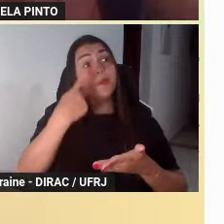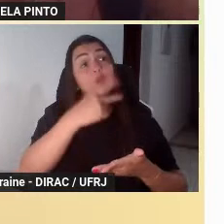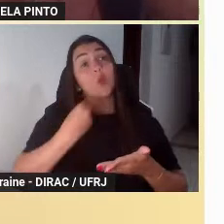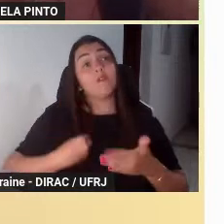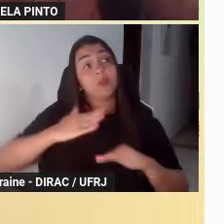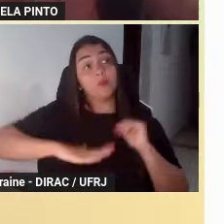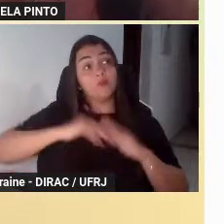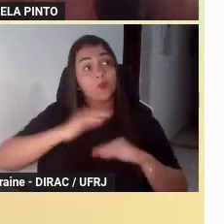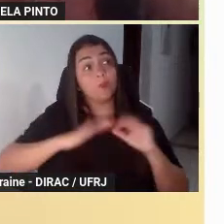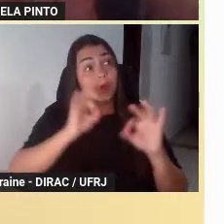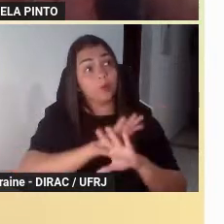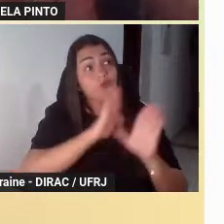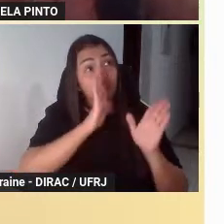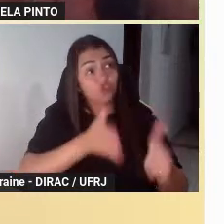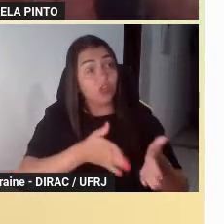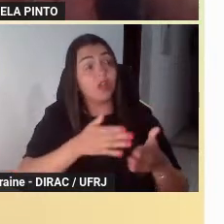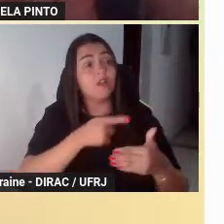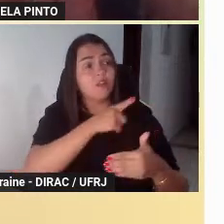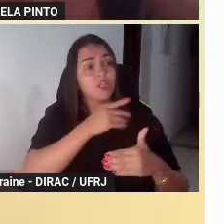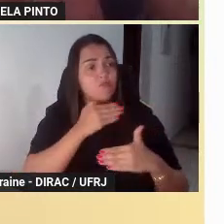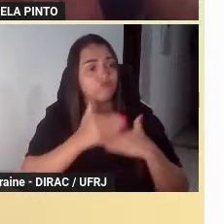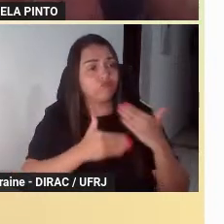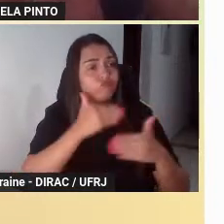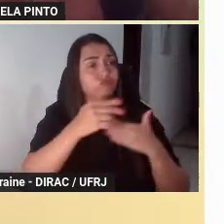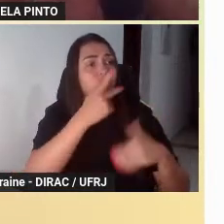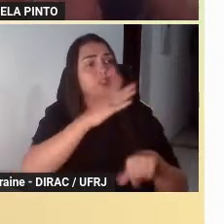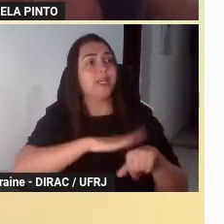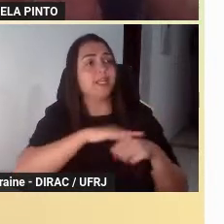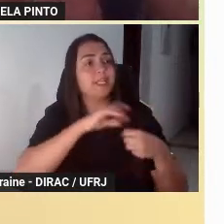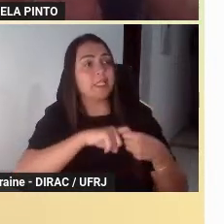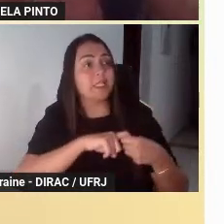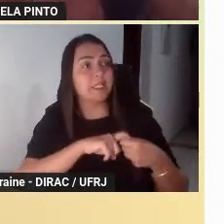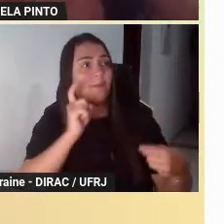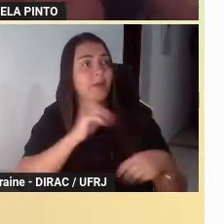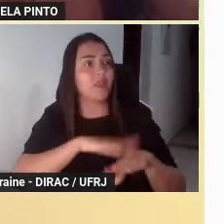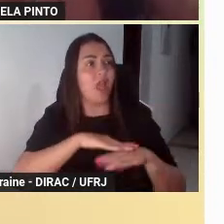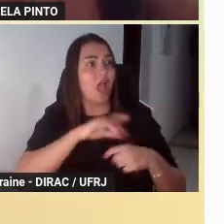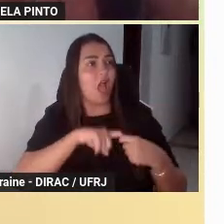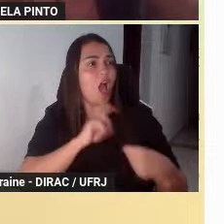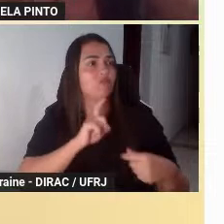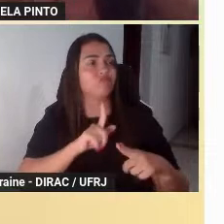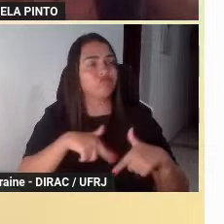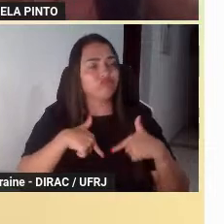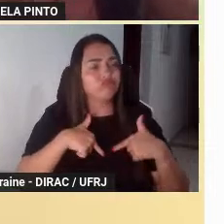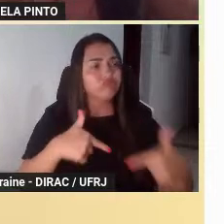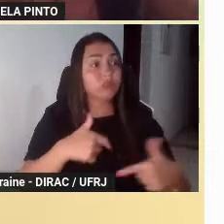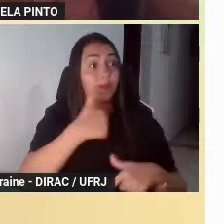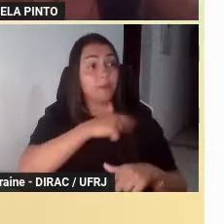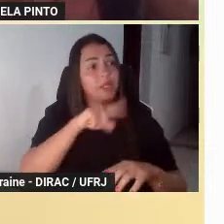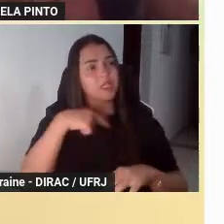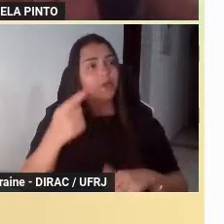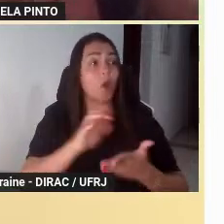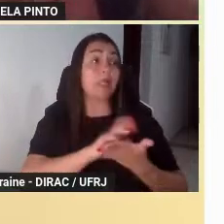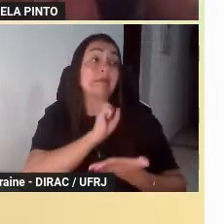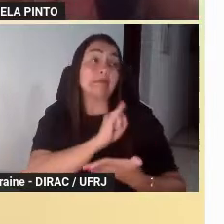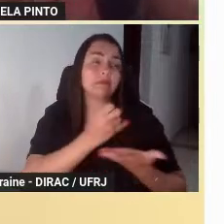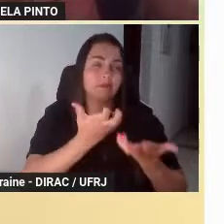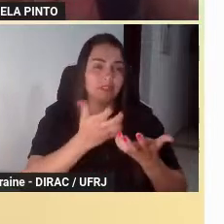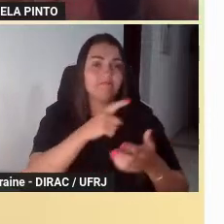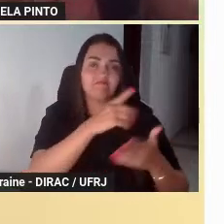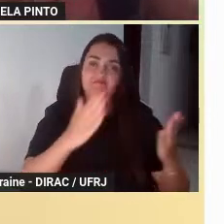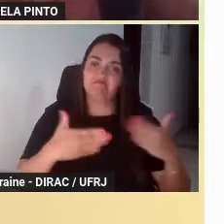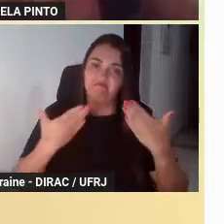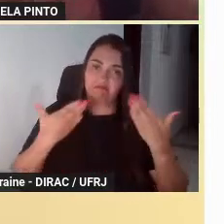da construção do nosso, da nossa independência, da nossa autonomia e tudo mais, né? Então, eu